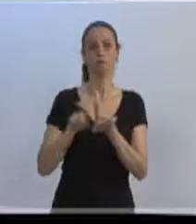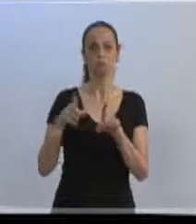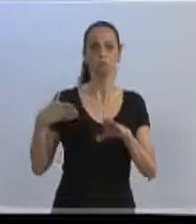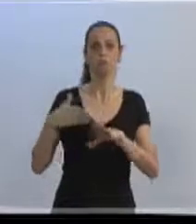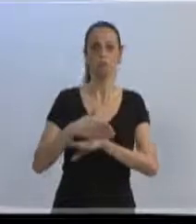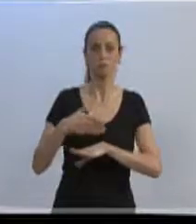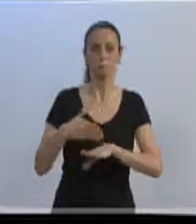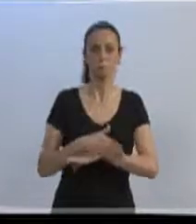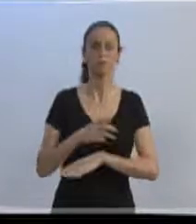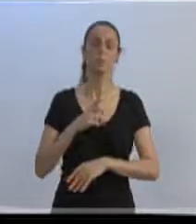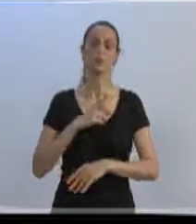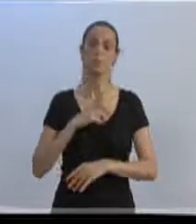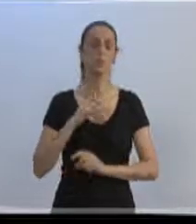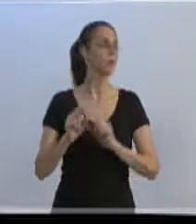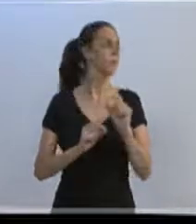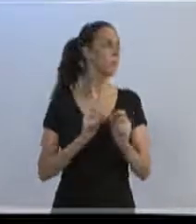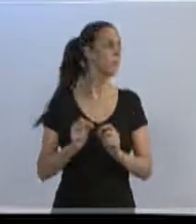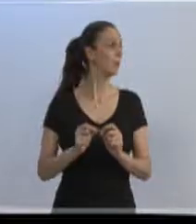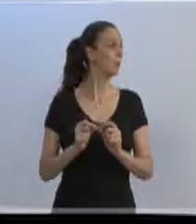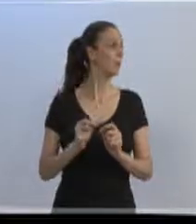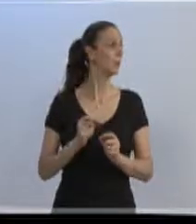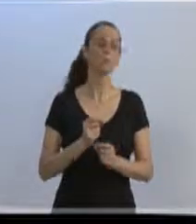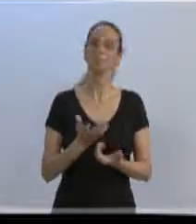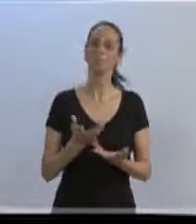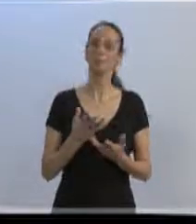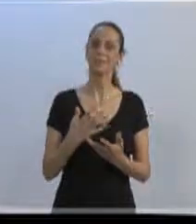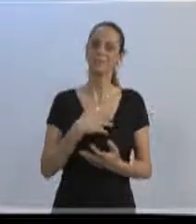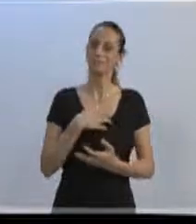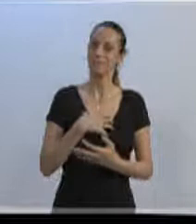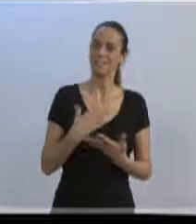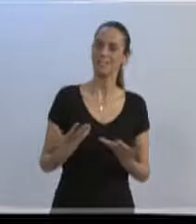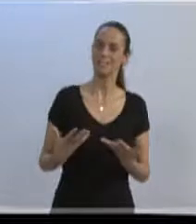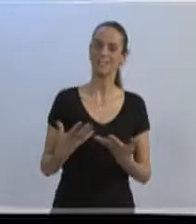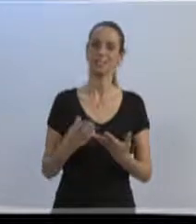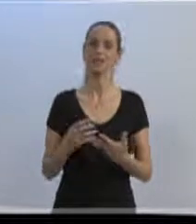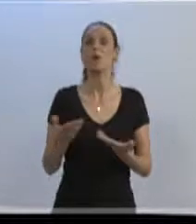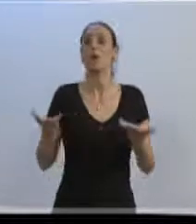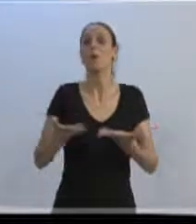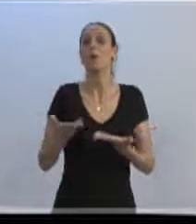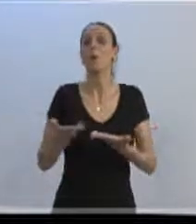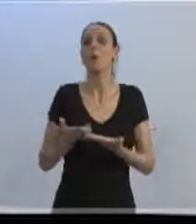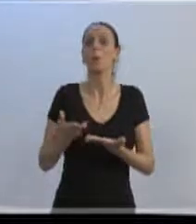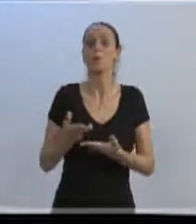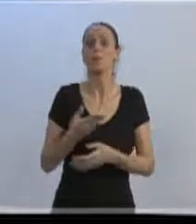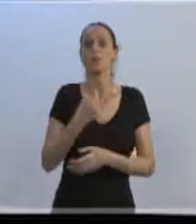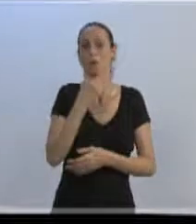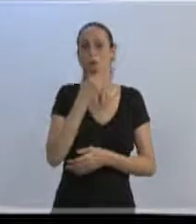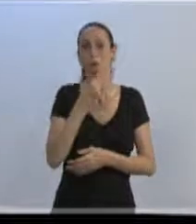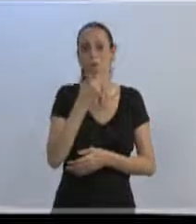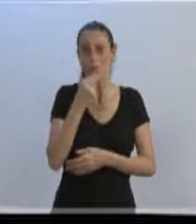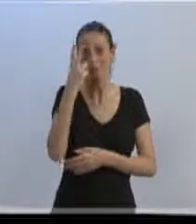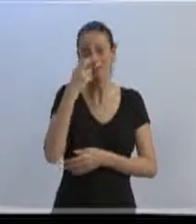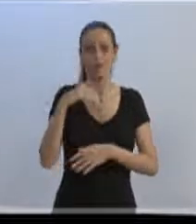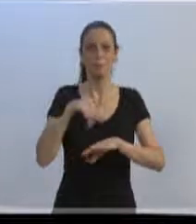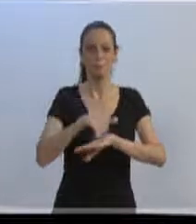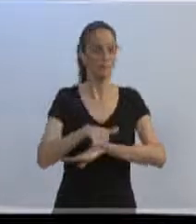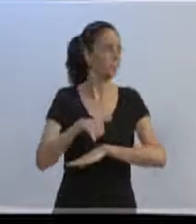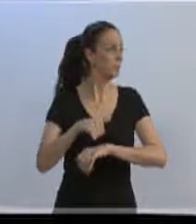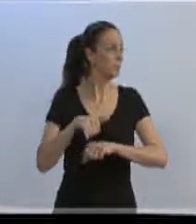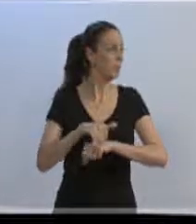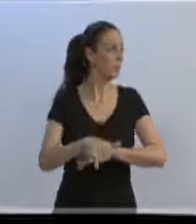tive a sensação de que meu amigo gilberto que não está aqui hoje presente é de conduzi lo e sentir